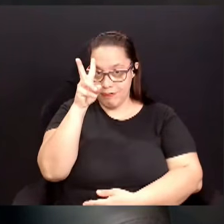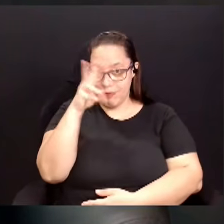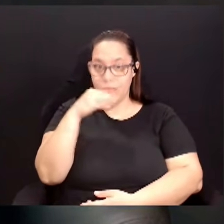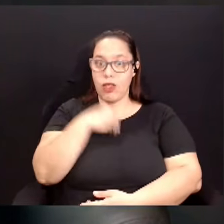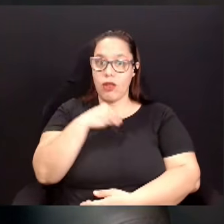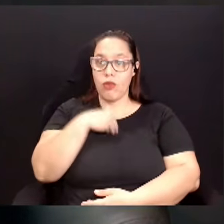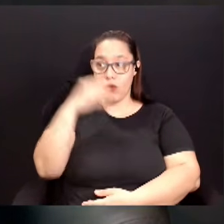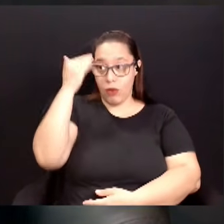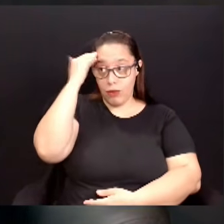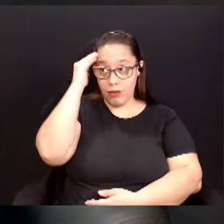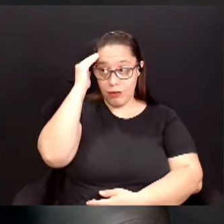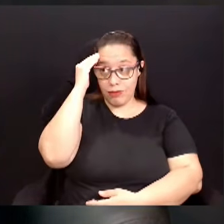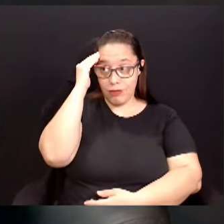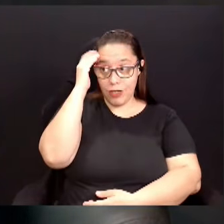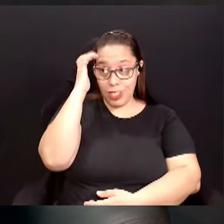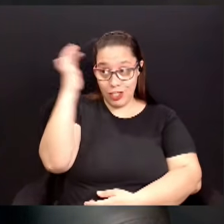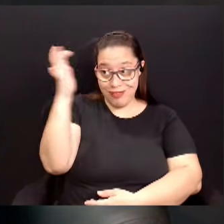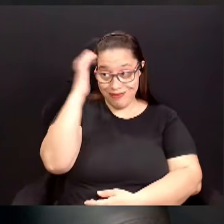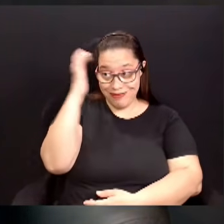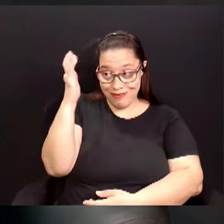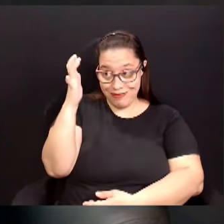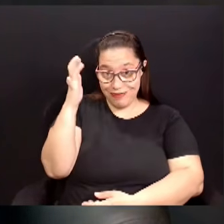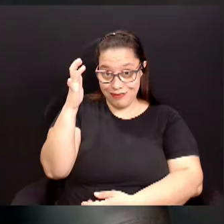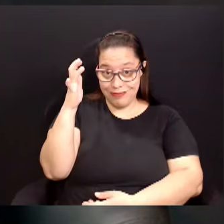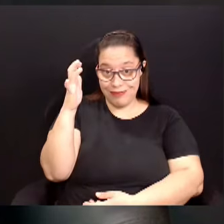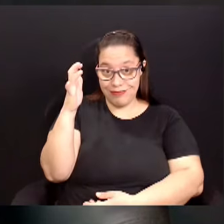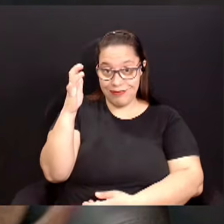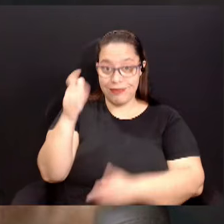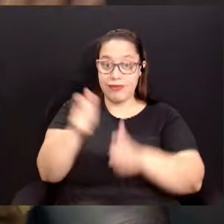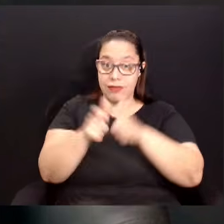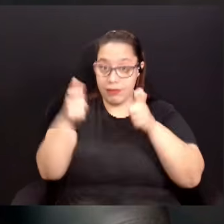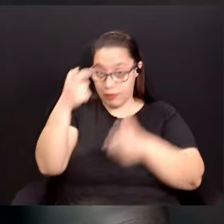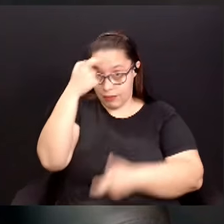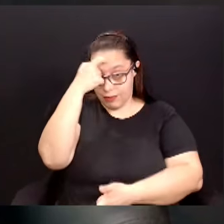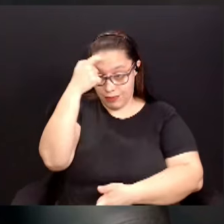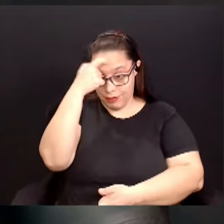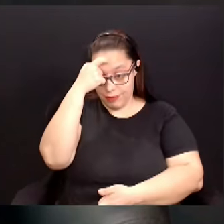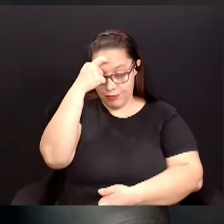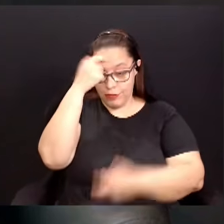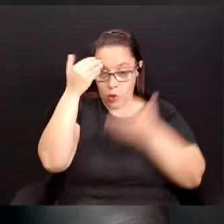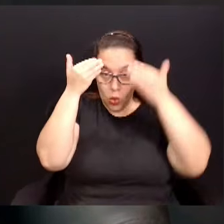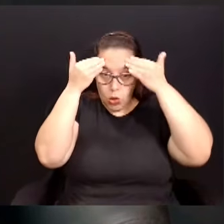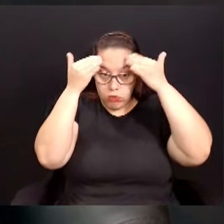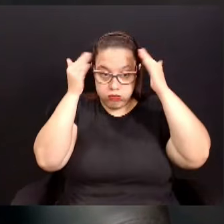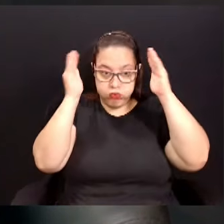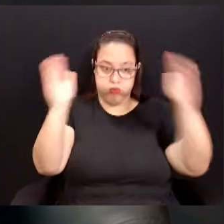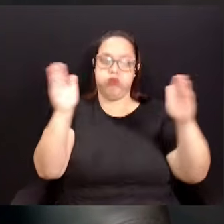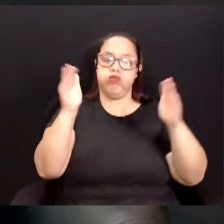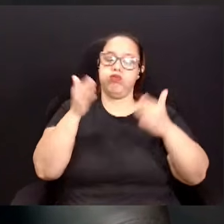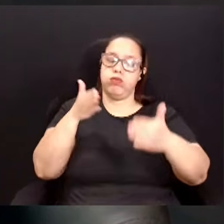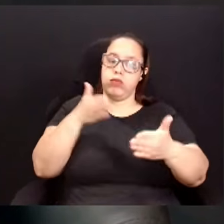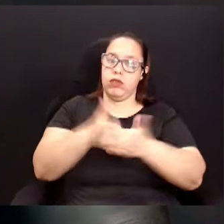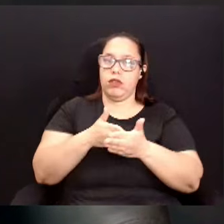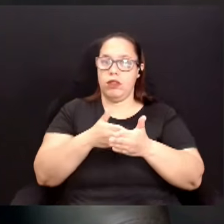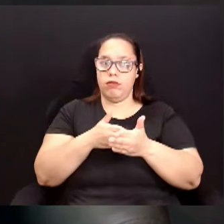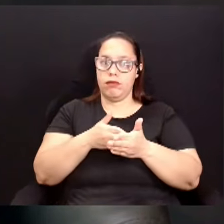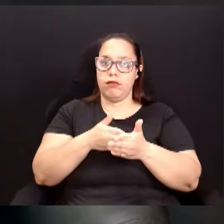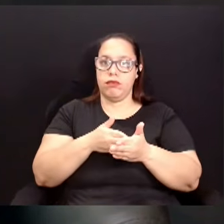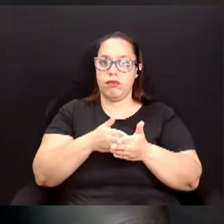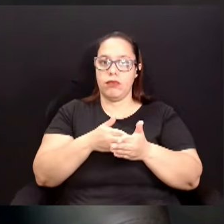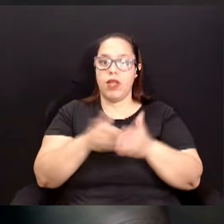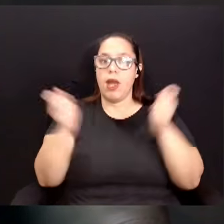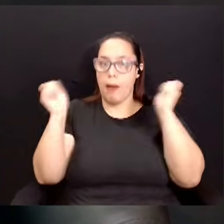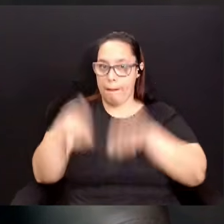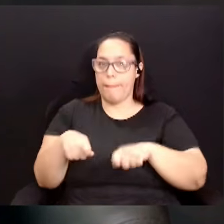falta de noção. E às vezes a gente está ampliando a consciência daquela pessoa quando a gente coloca um limite ali. Então é possível, dá pra